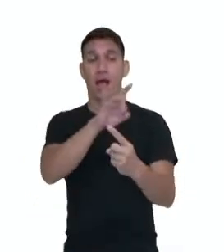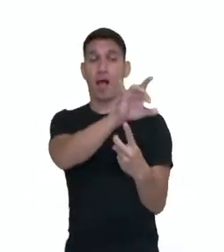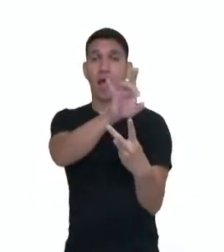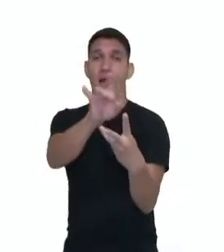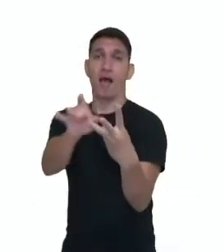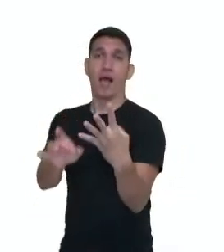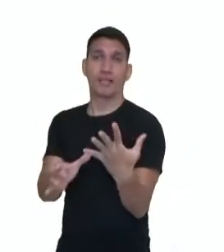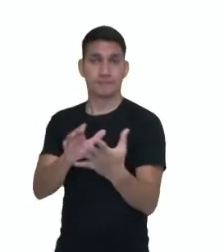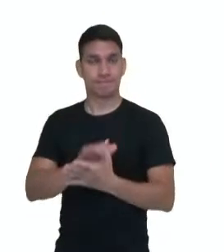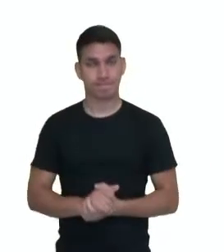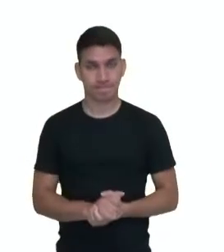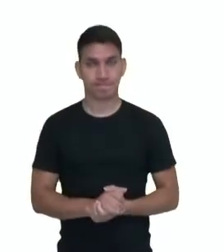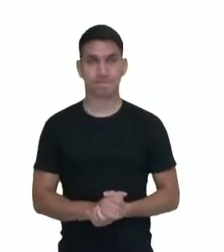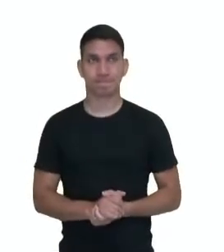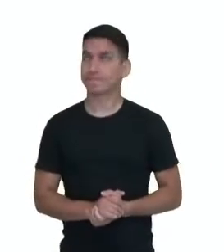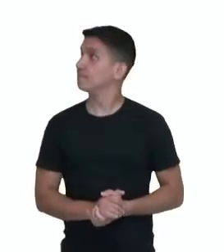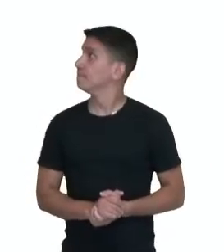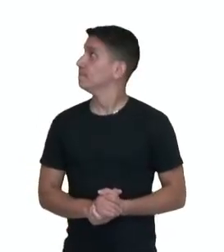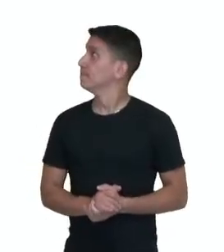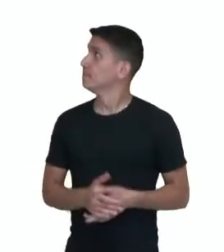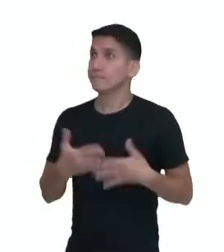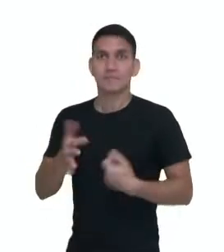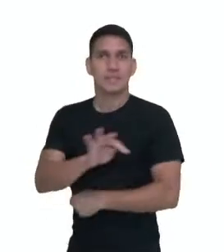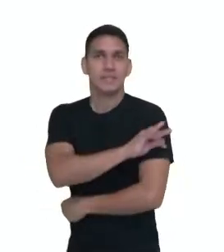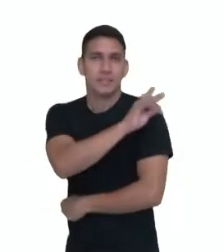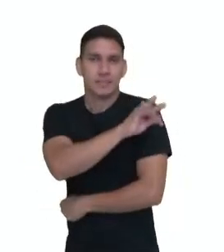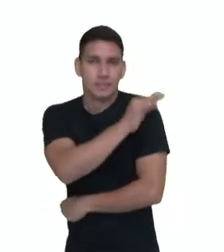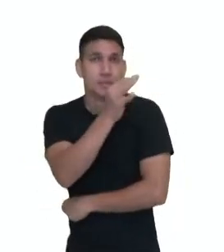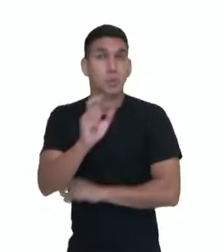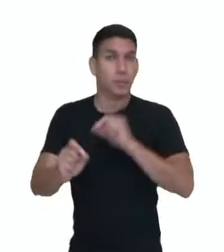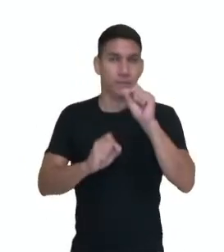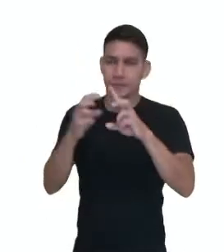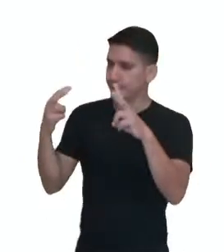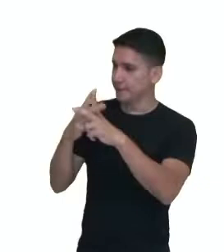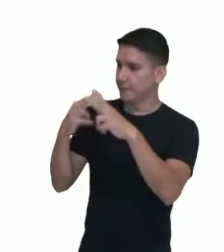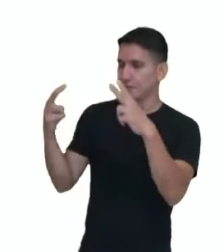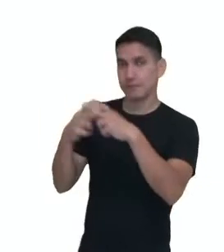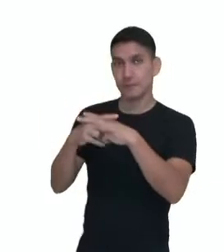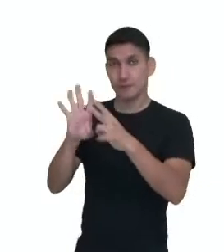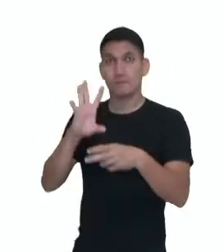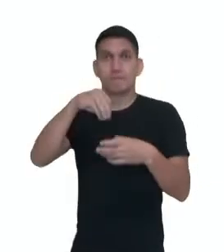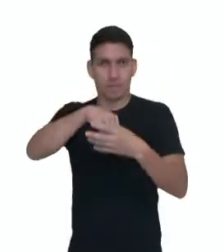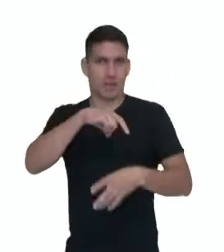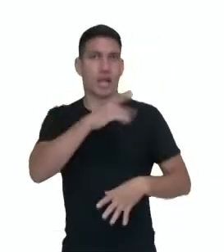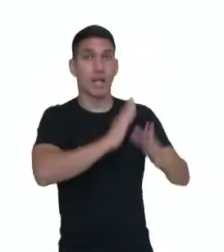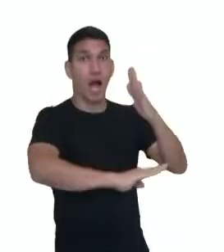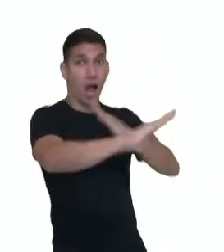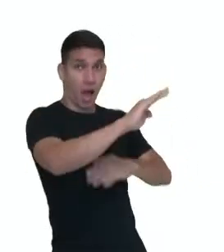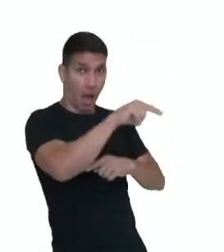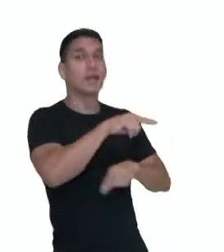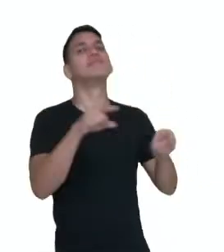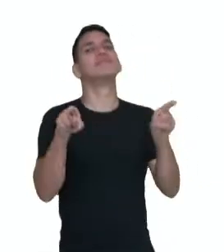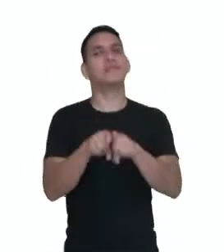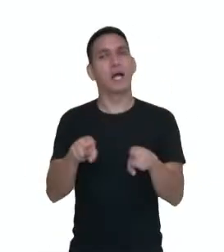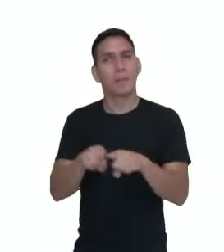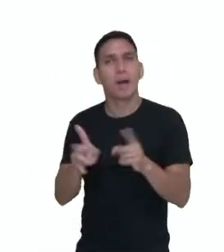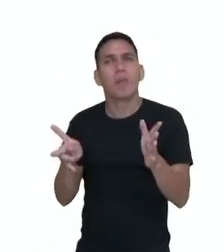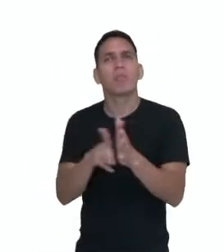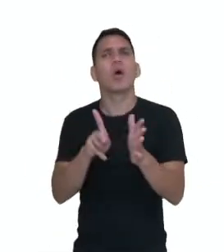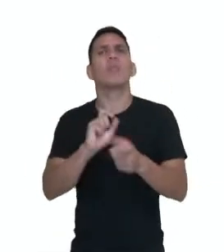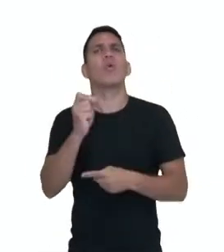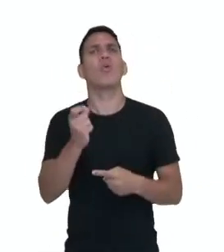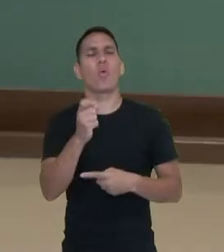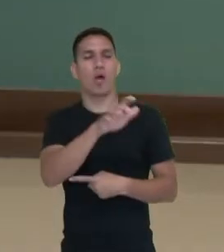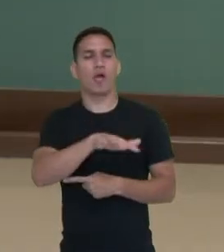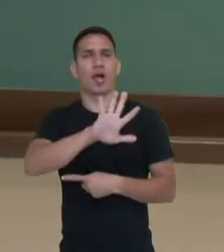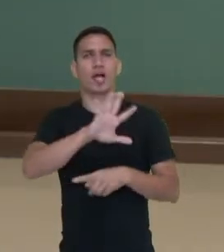deles. As técnicas de lutas estão presentes nas artes marciais e também nos sistemas